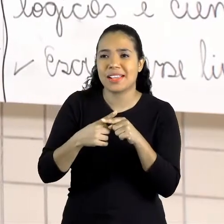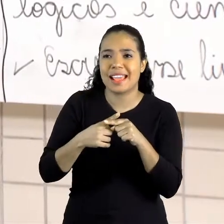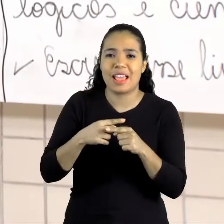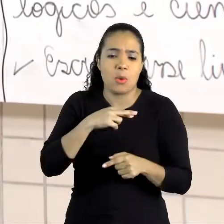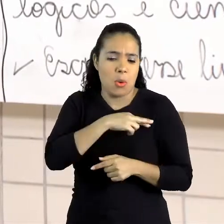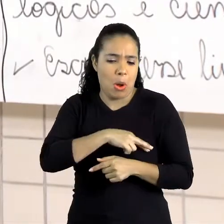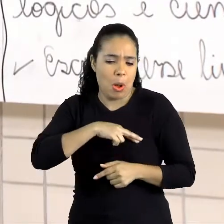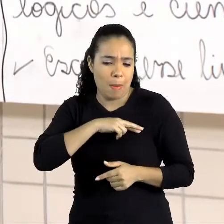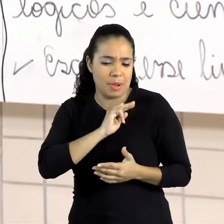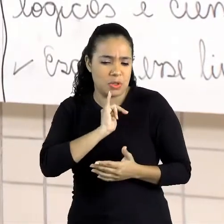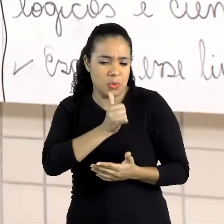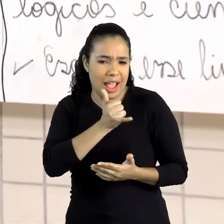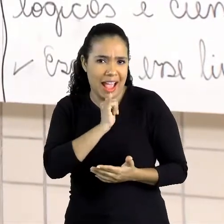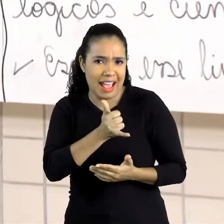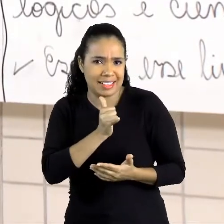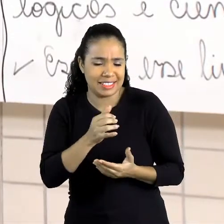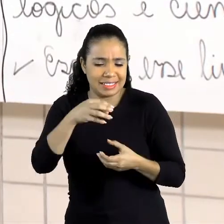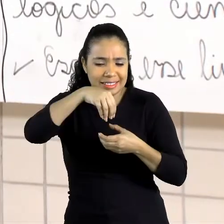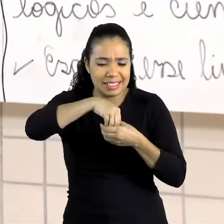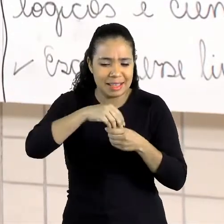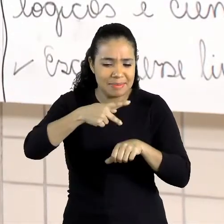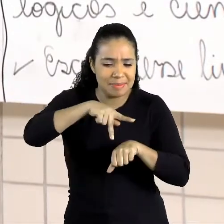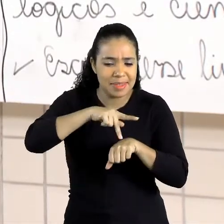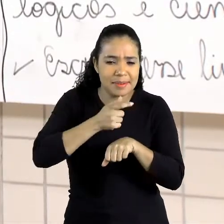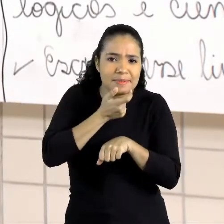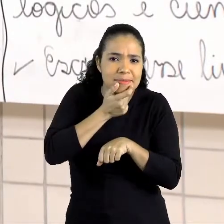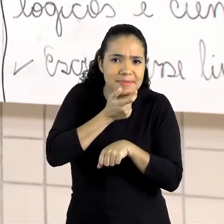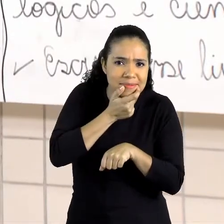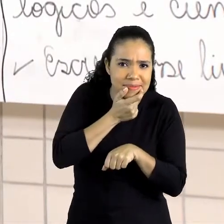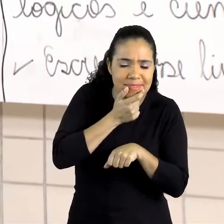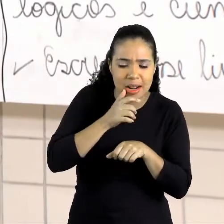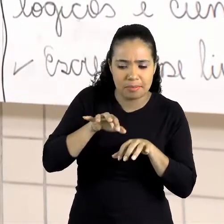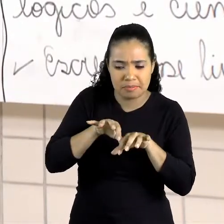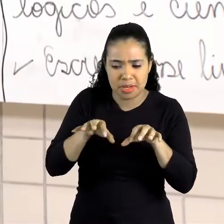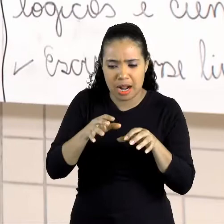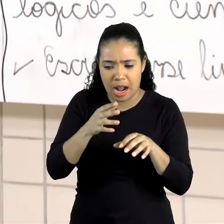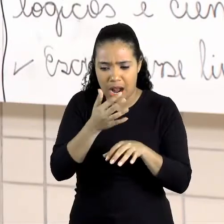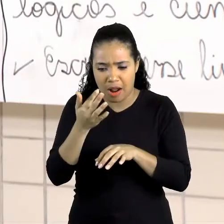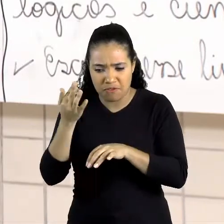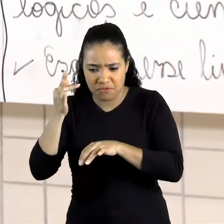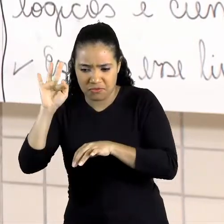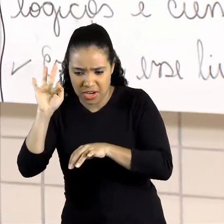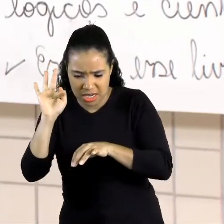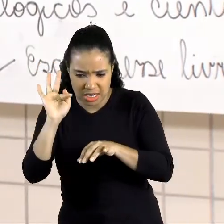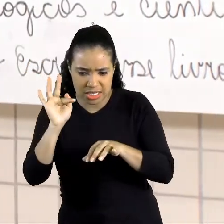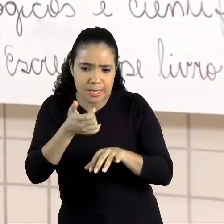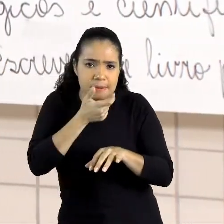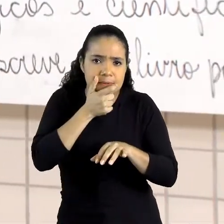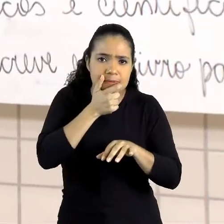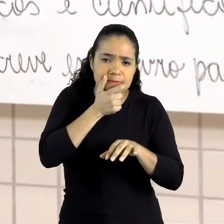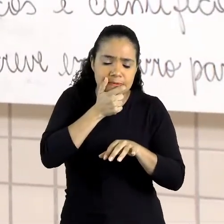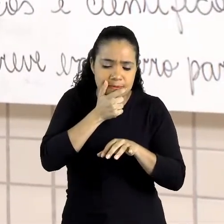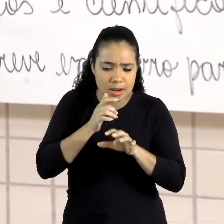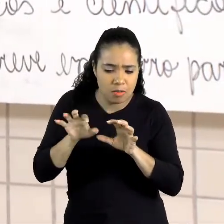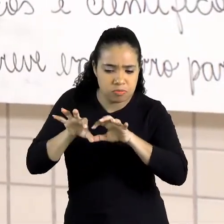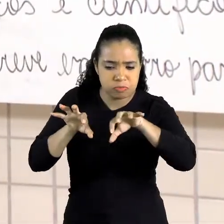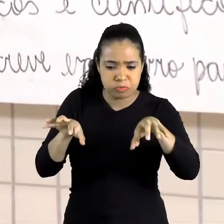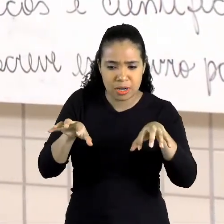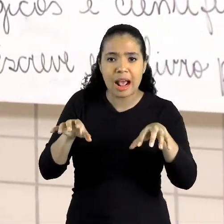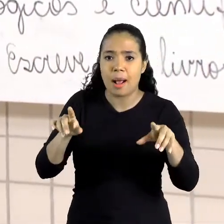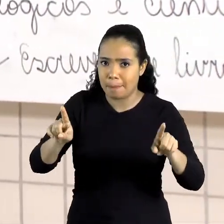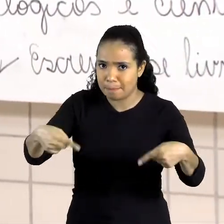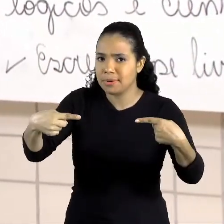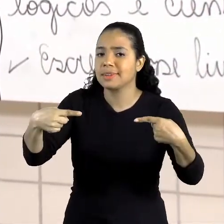uma narrativa que se passa na Inglaterra? Entre a França e a Inglaterra, vocês estudam em história, existia uma certa